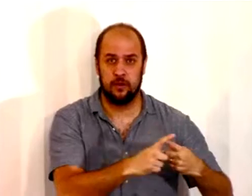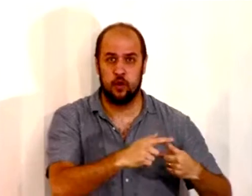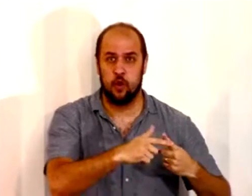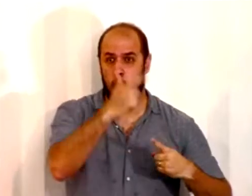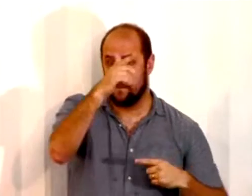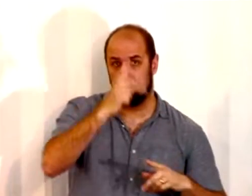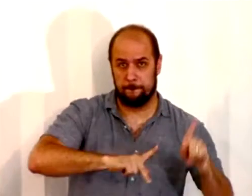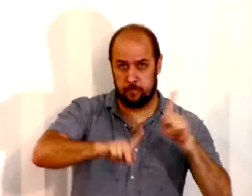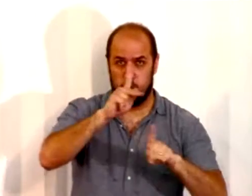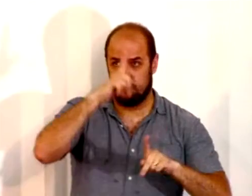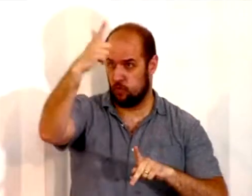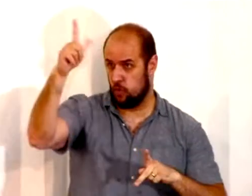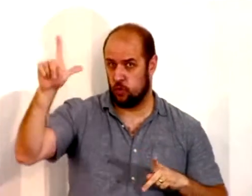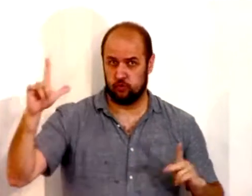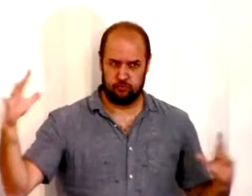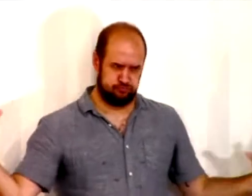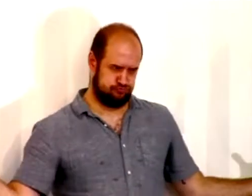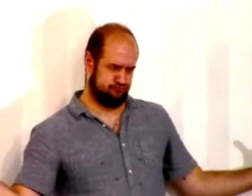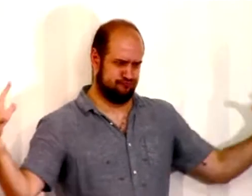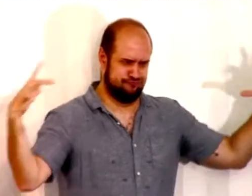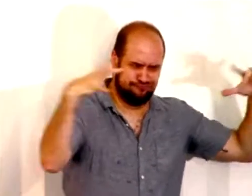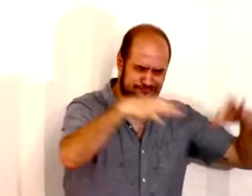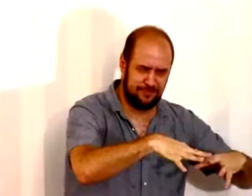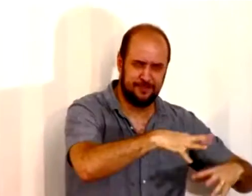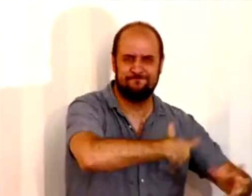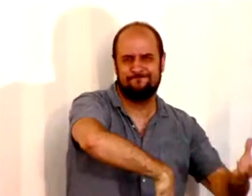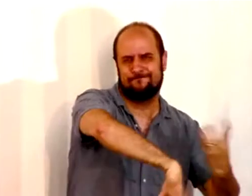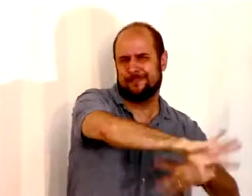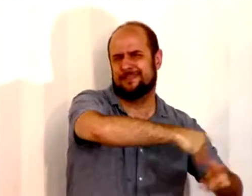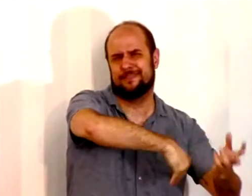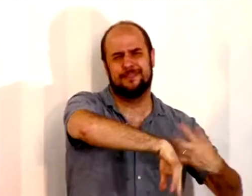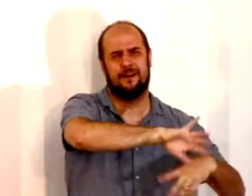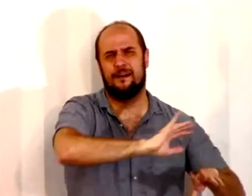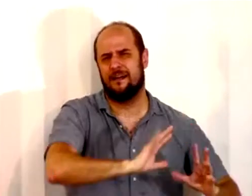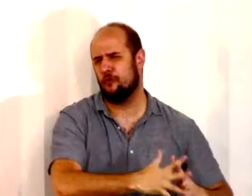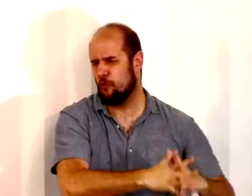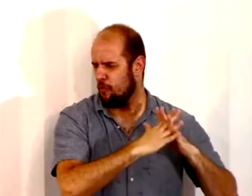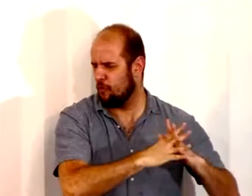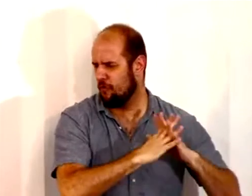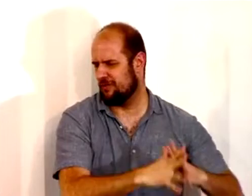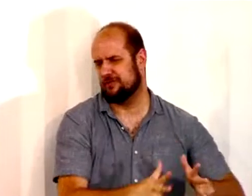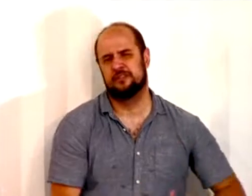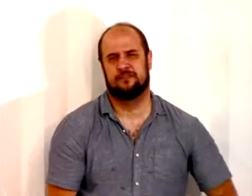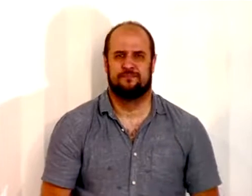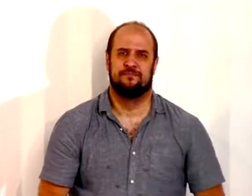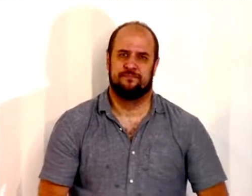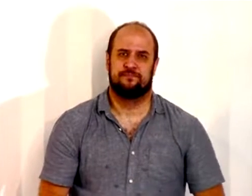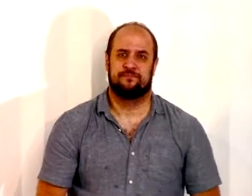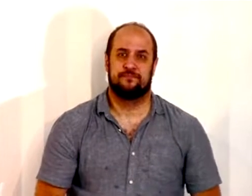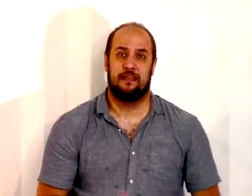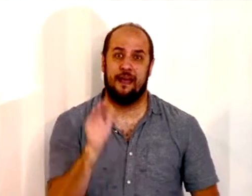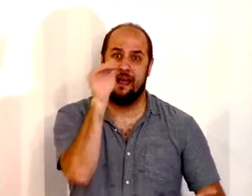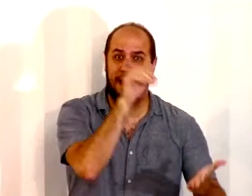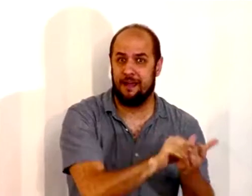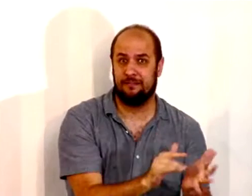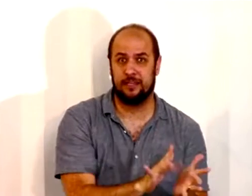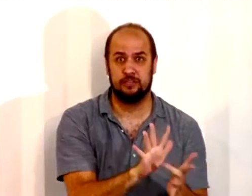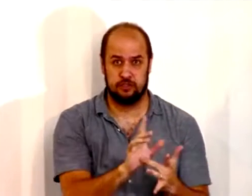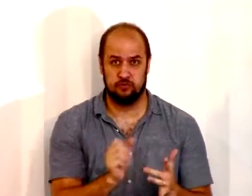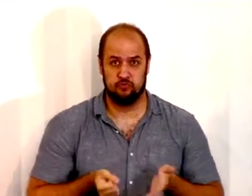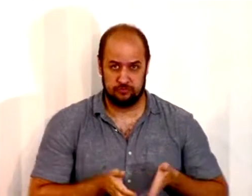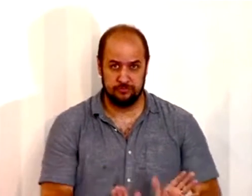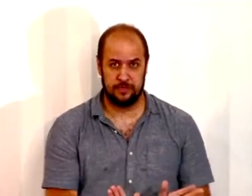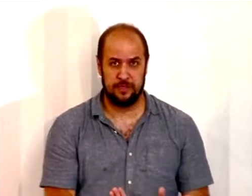de outras regiões e criou-se ali um povo misto nessa região. E até os dias do Senhor Jesus, no seu ministério,